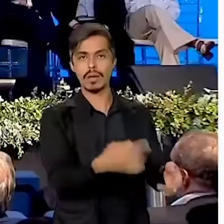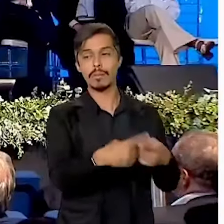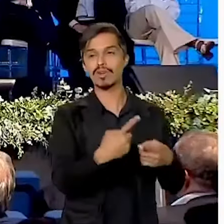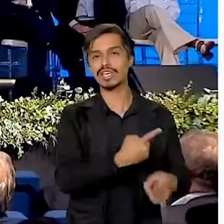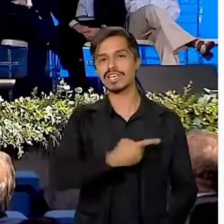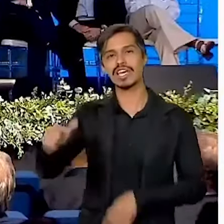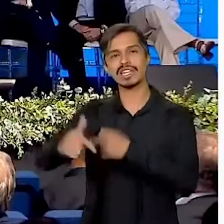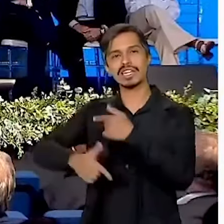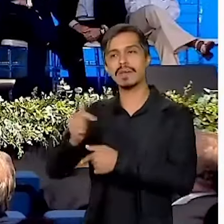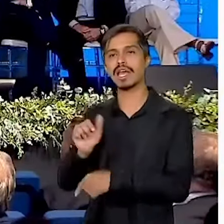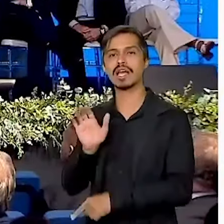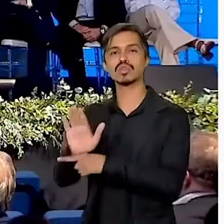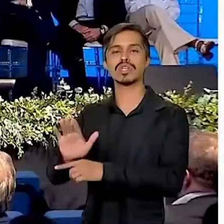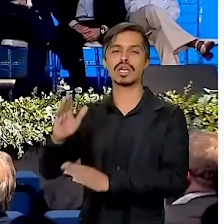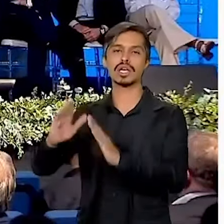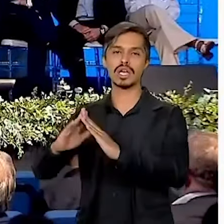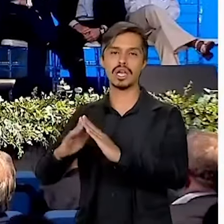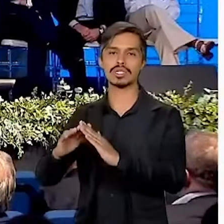familiar.